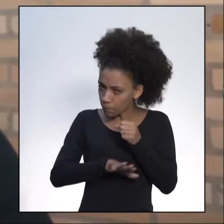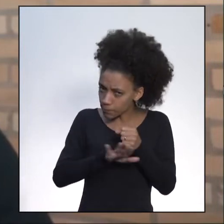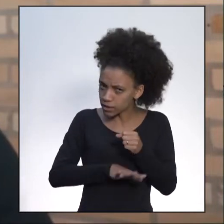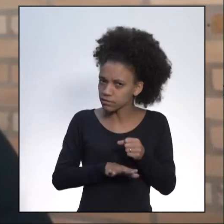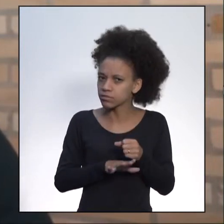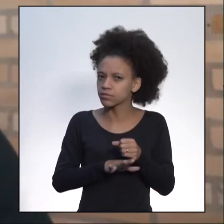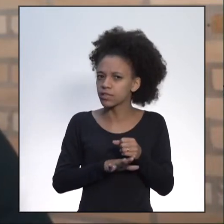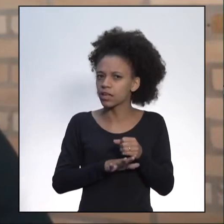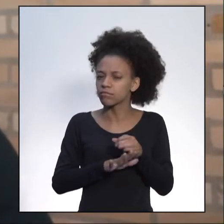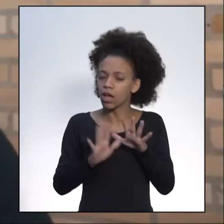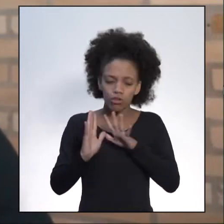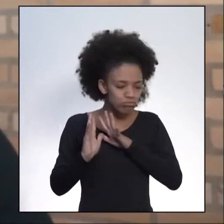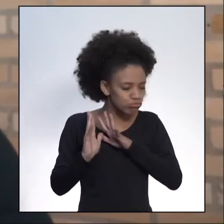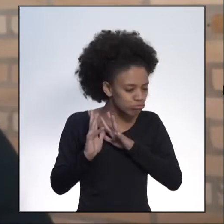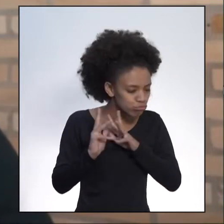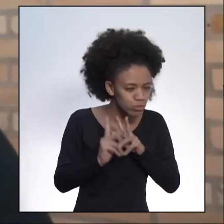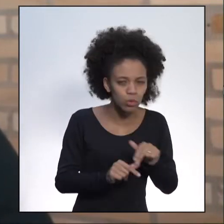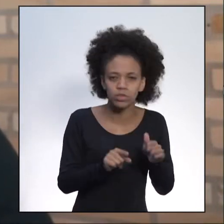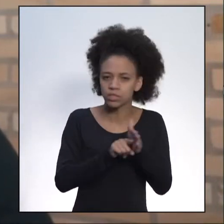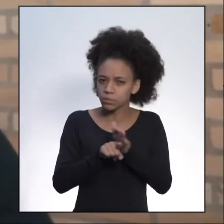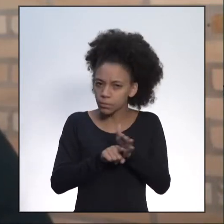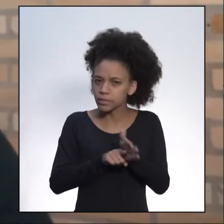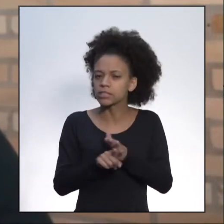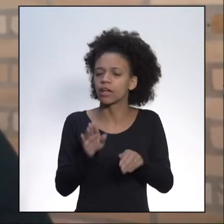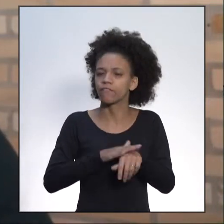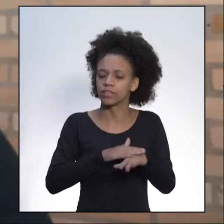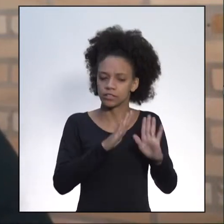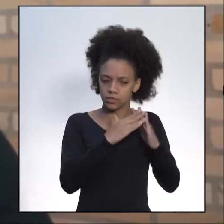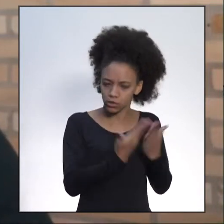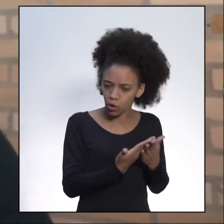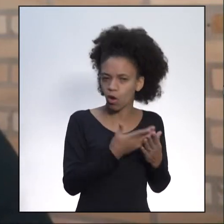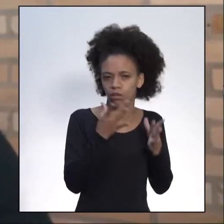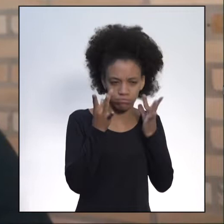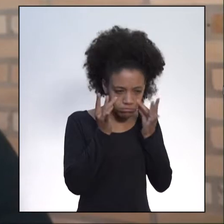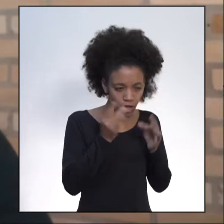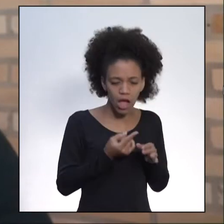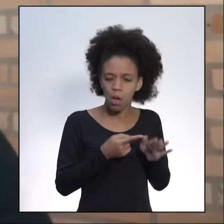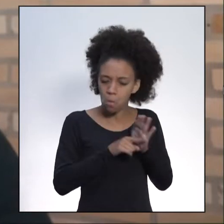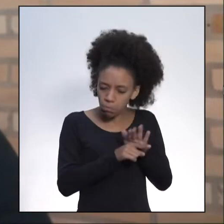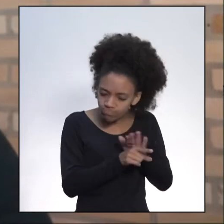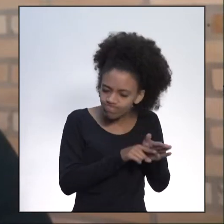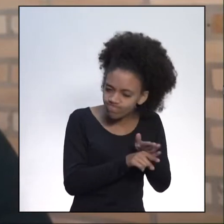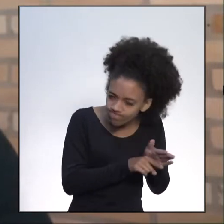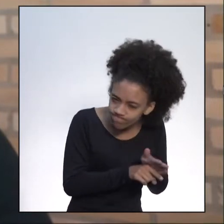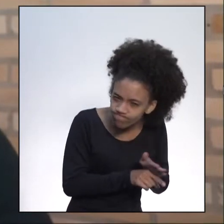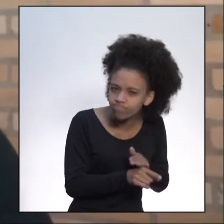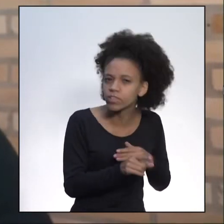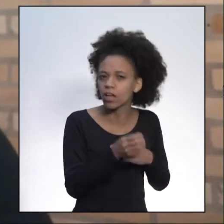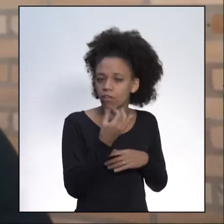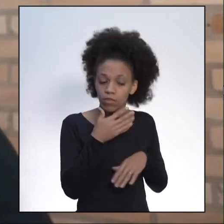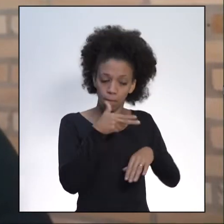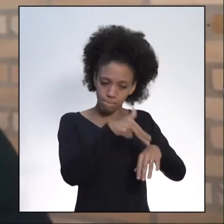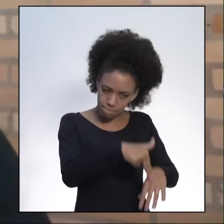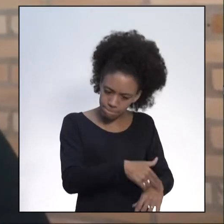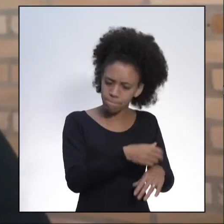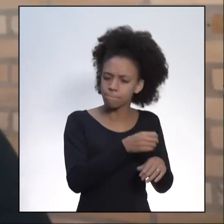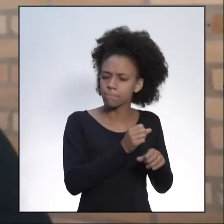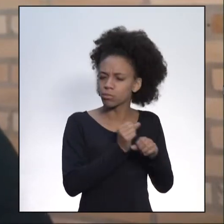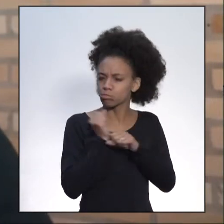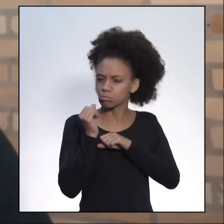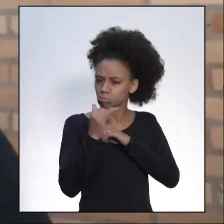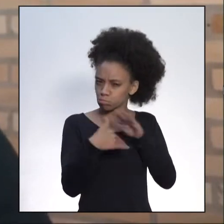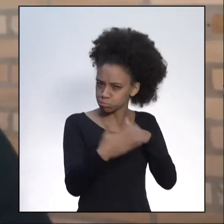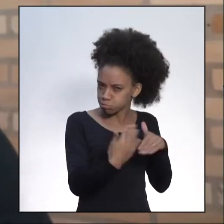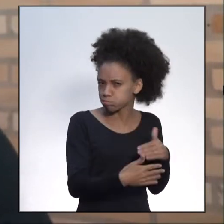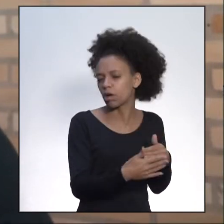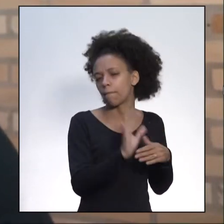minhas pesquisas são feitas em escola, normalmente eu faço uma imersão nas escolas, eu fico um bom período nas escolas para realizar